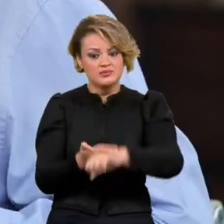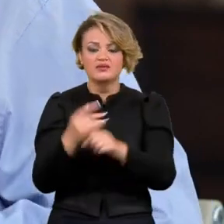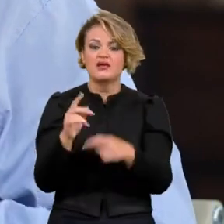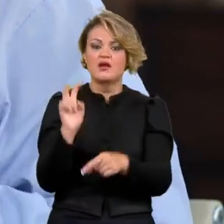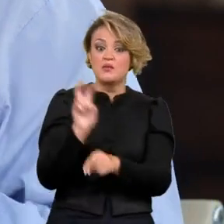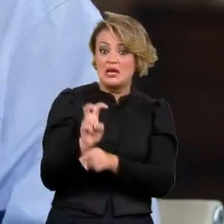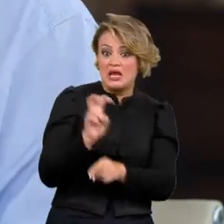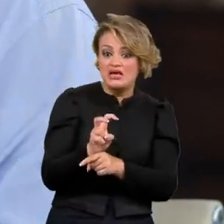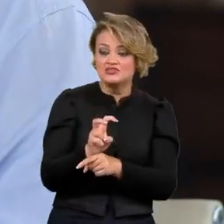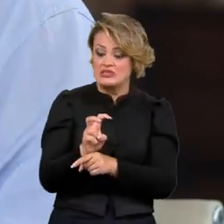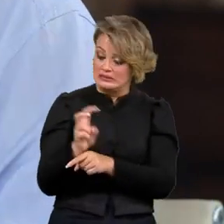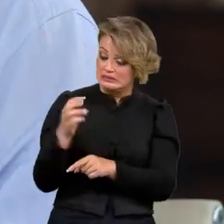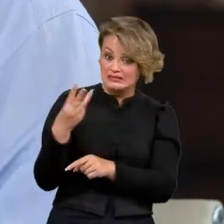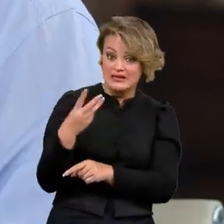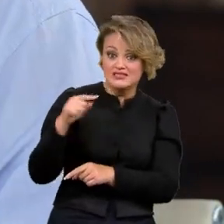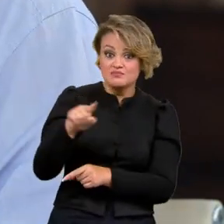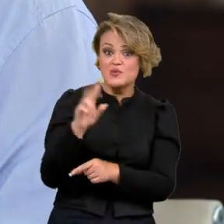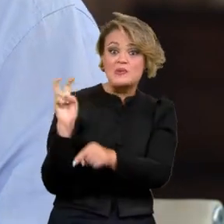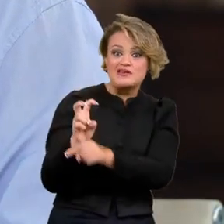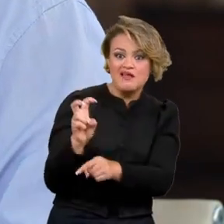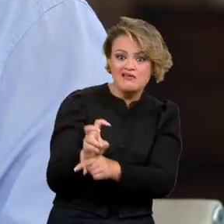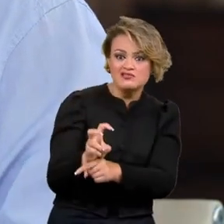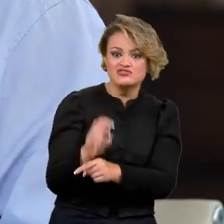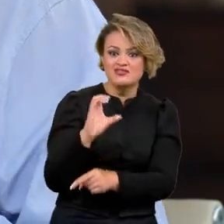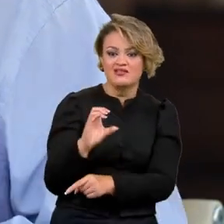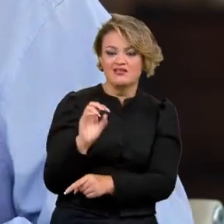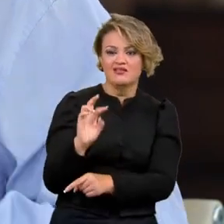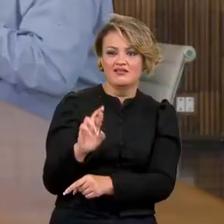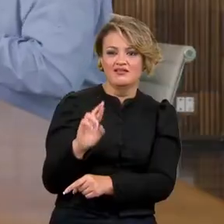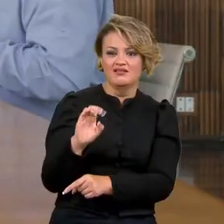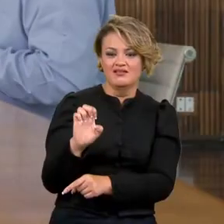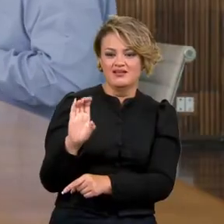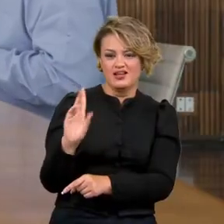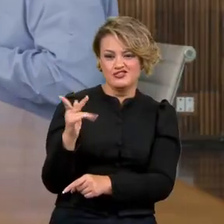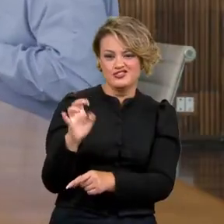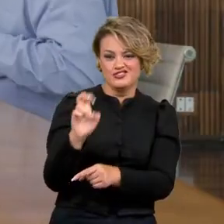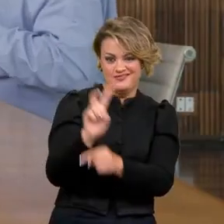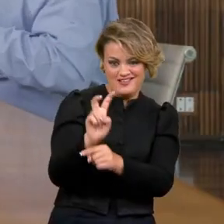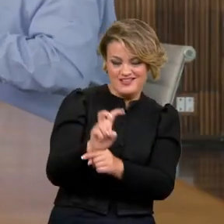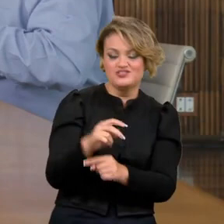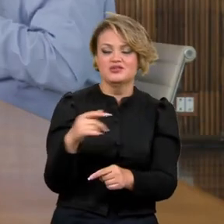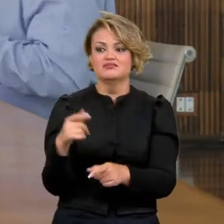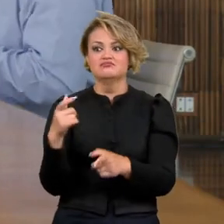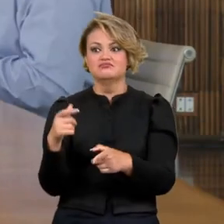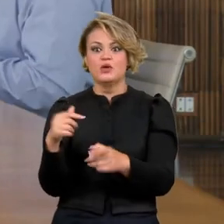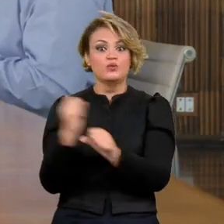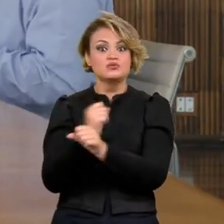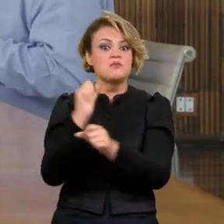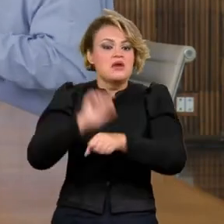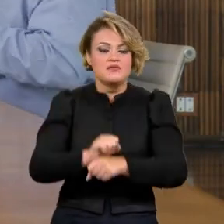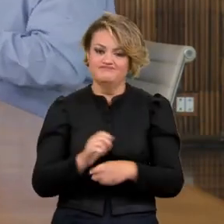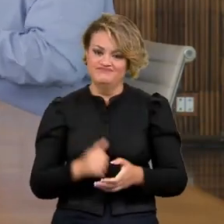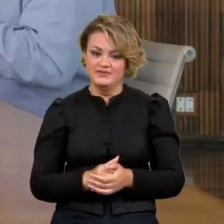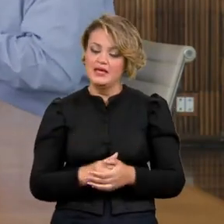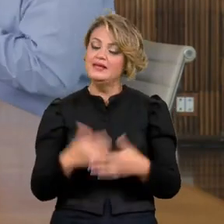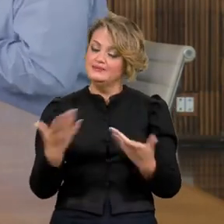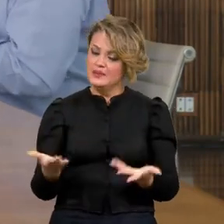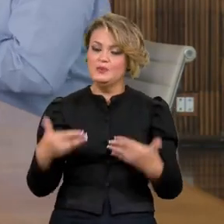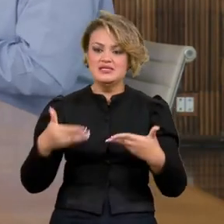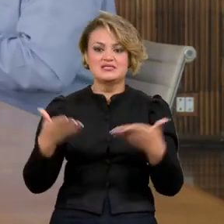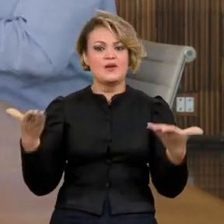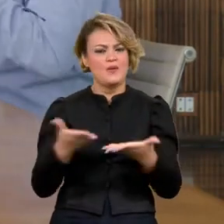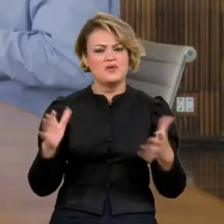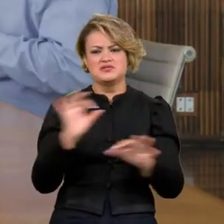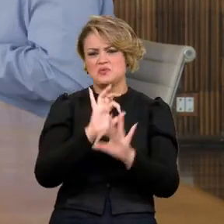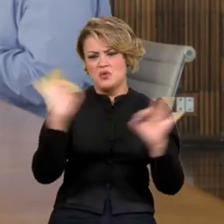para livradas Então esse trabalho É extraordinário porque o ministério é muito bom as pessoas são muito capazes das pessoas estão